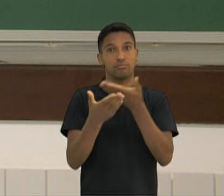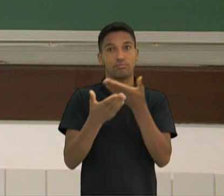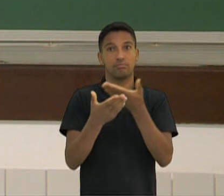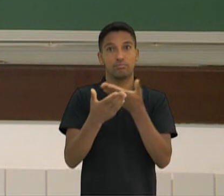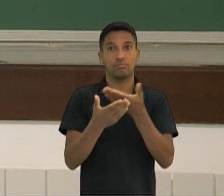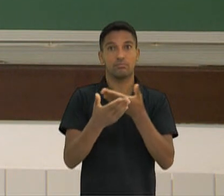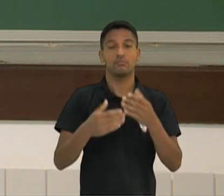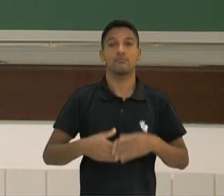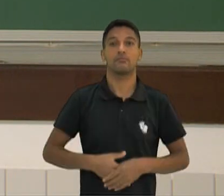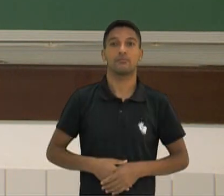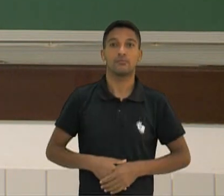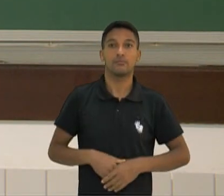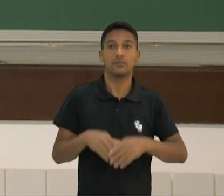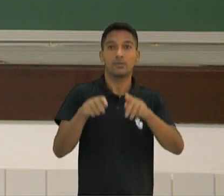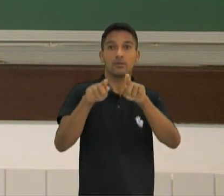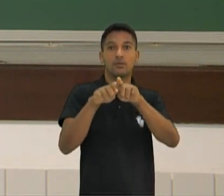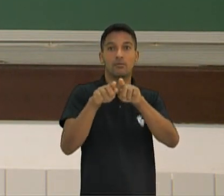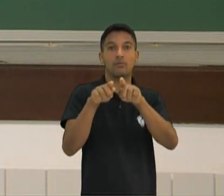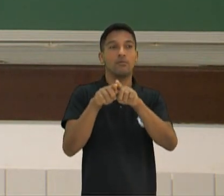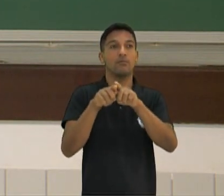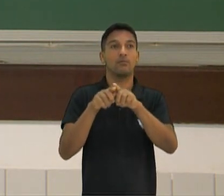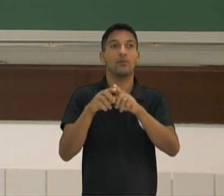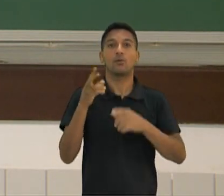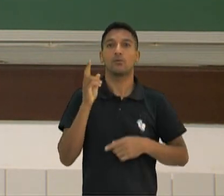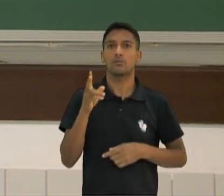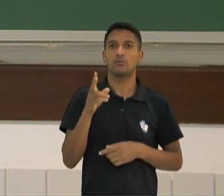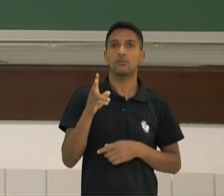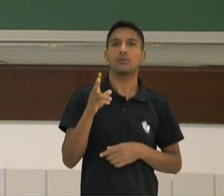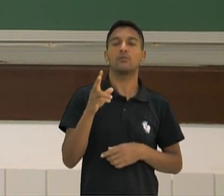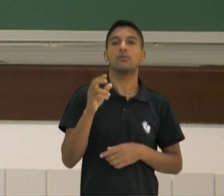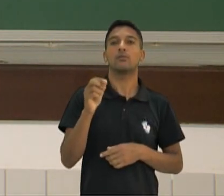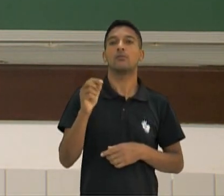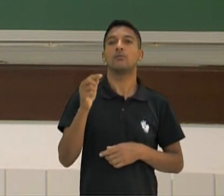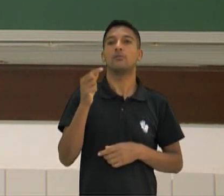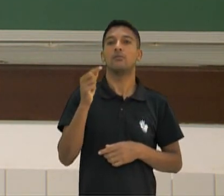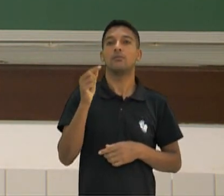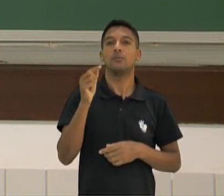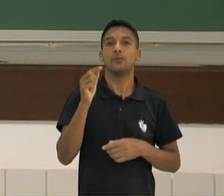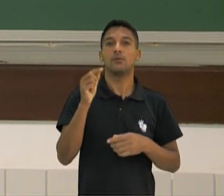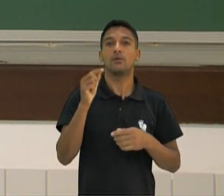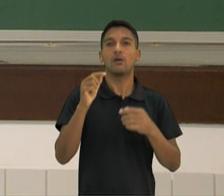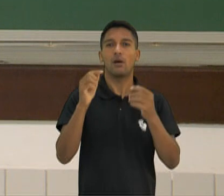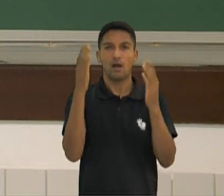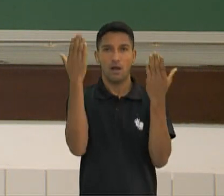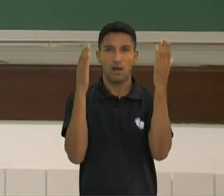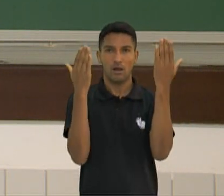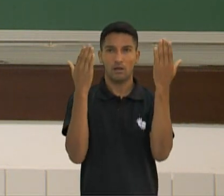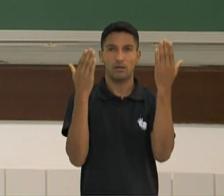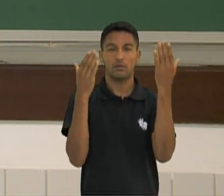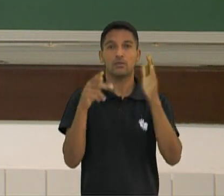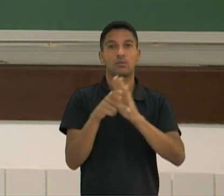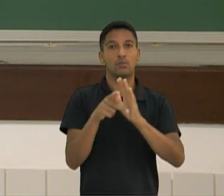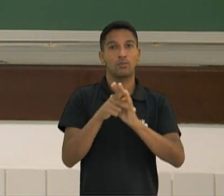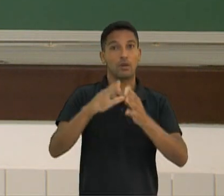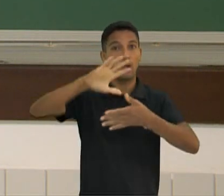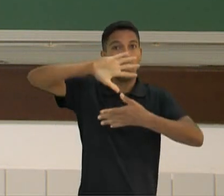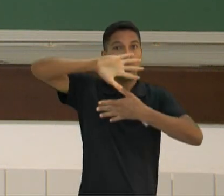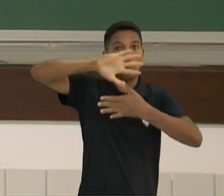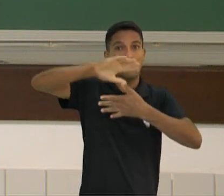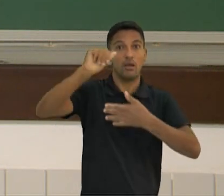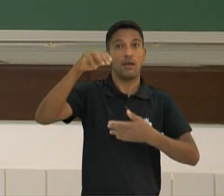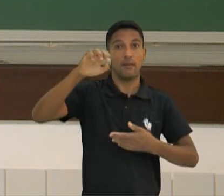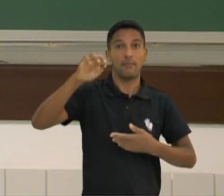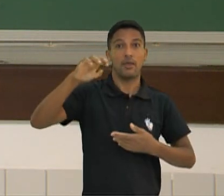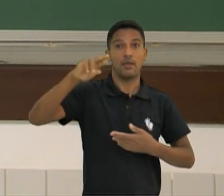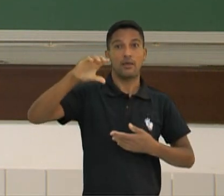também. Agora, na continuação das questões socioambientais, nós analisamos anteriormente as questões ligadas à América, dentro da